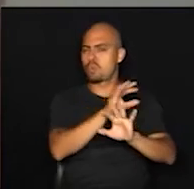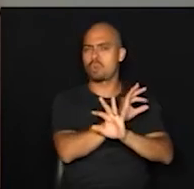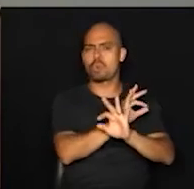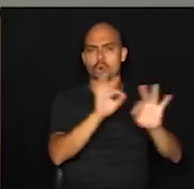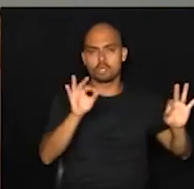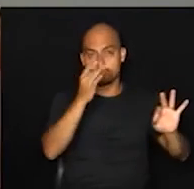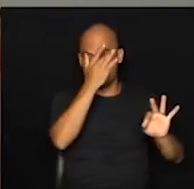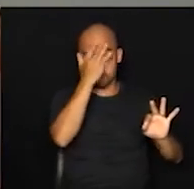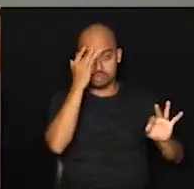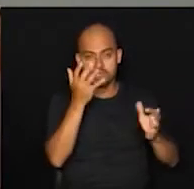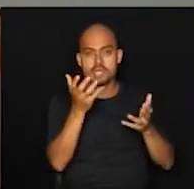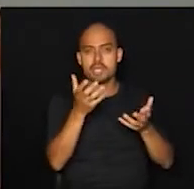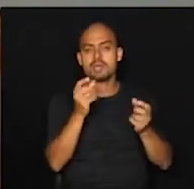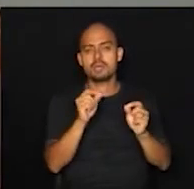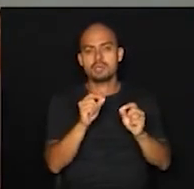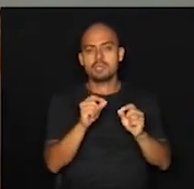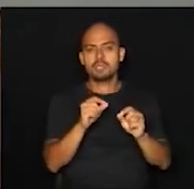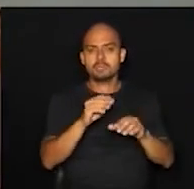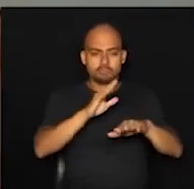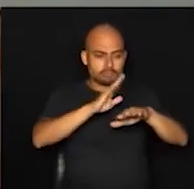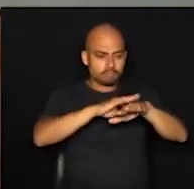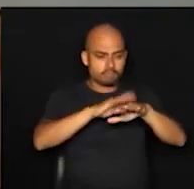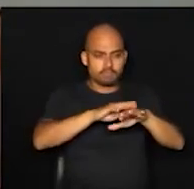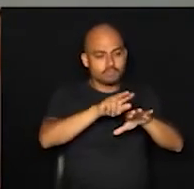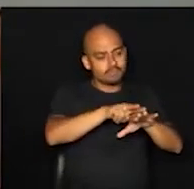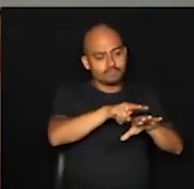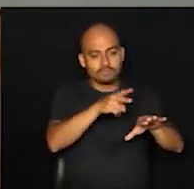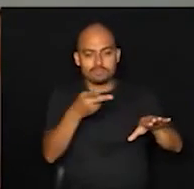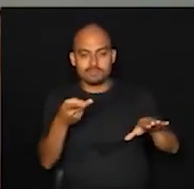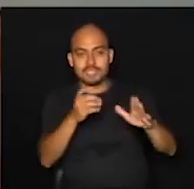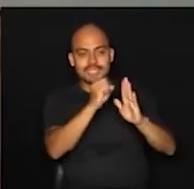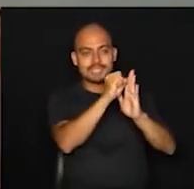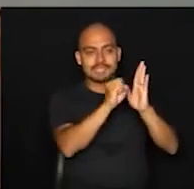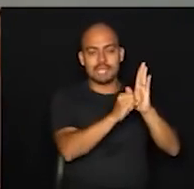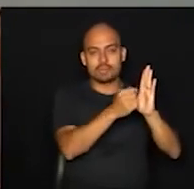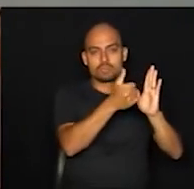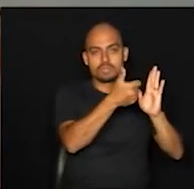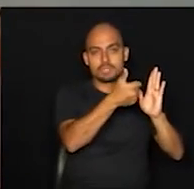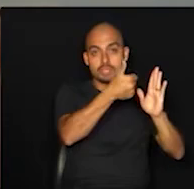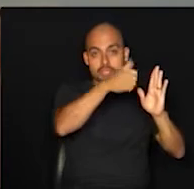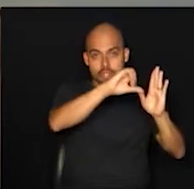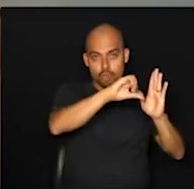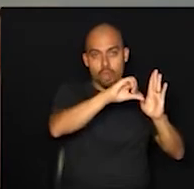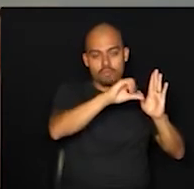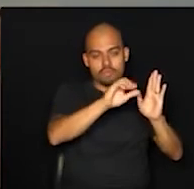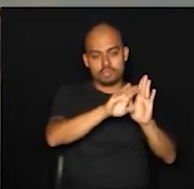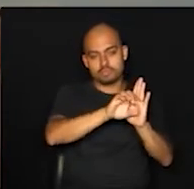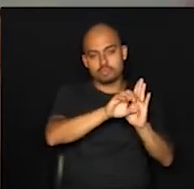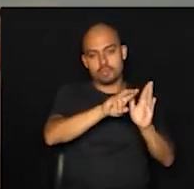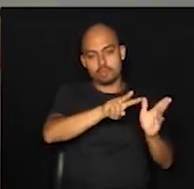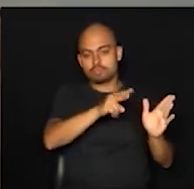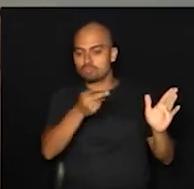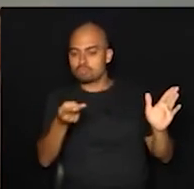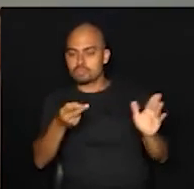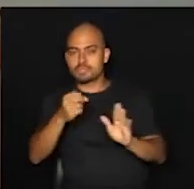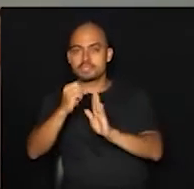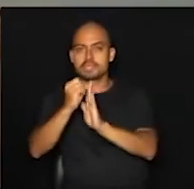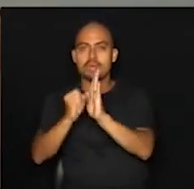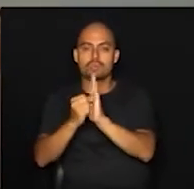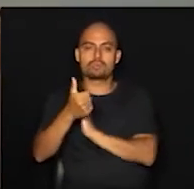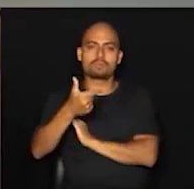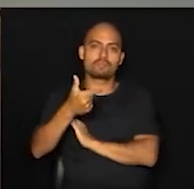queira trabalhar essa transição do século XIX para o XX e tudo que ficou lá muito